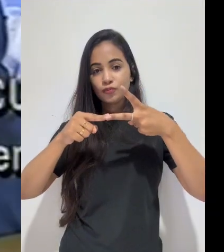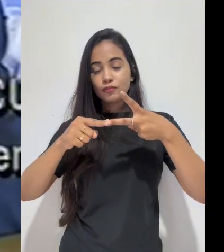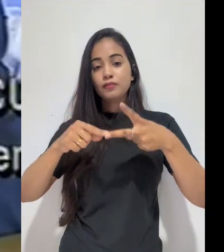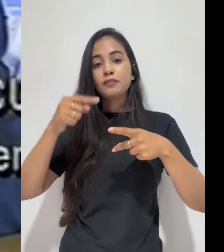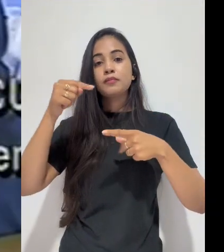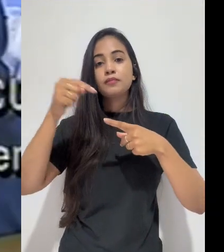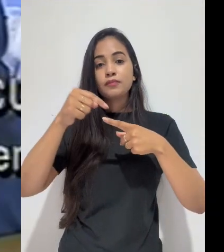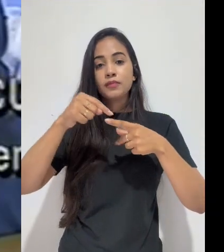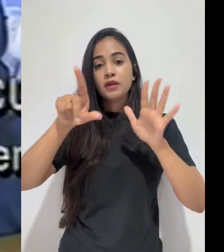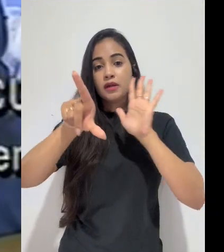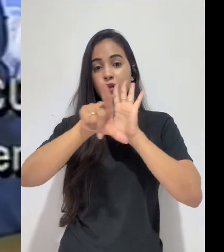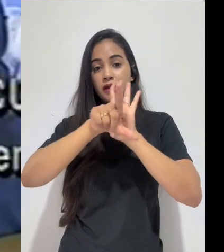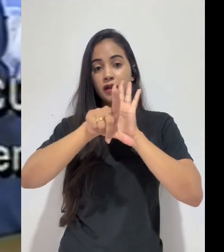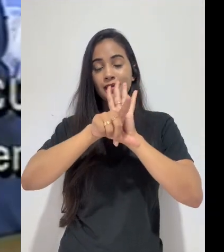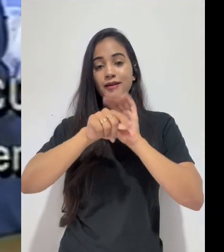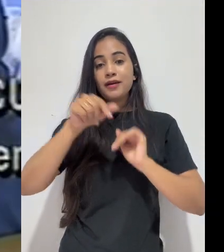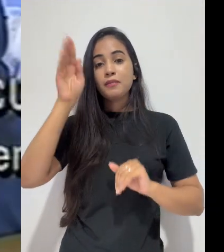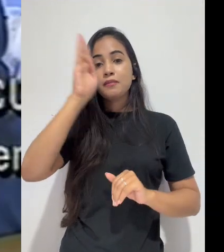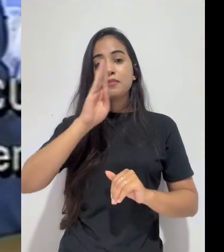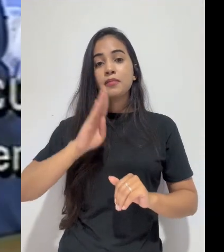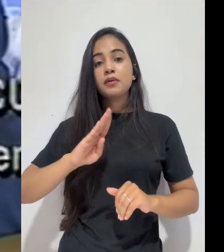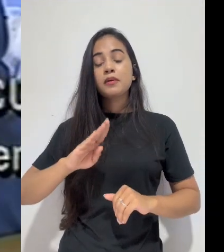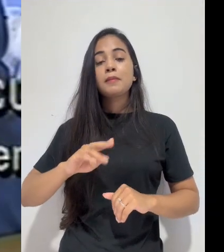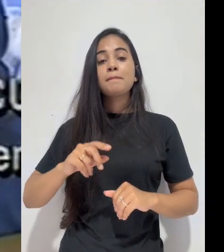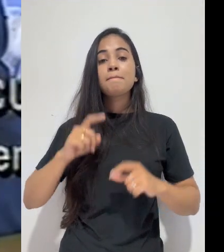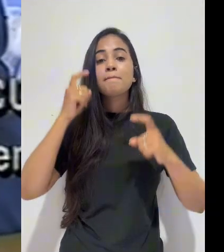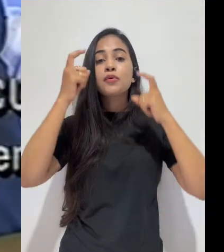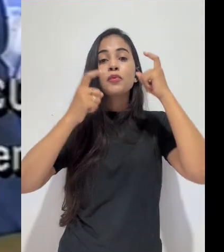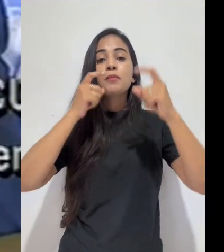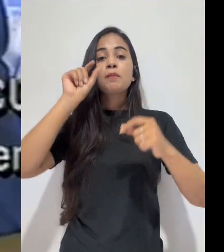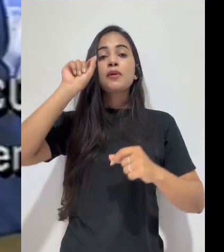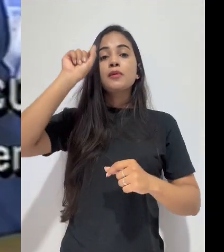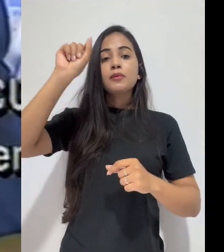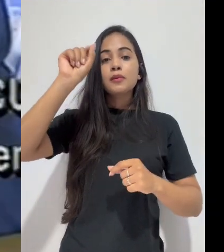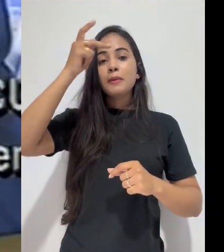Primeiro, a legislação no Brasil está preocupada com o